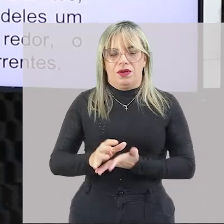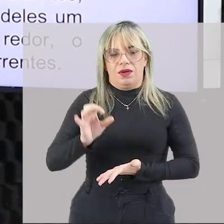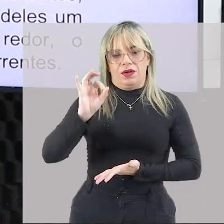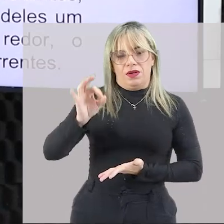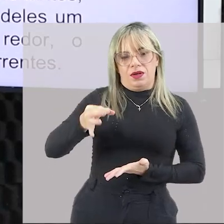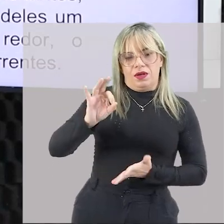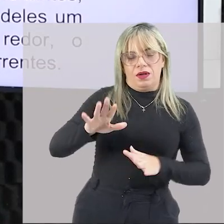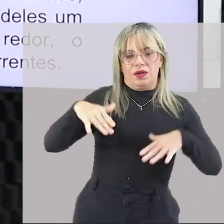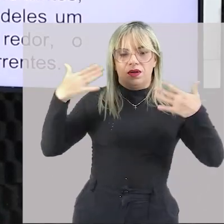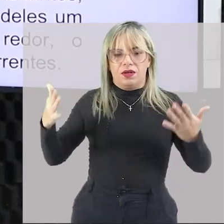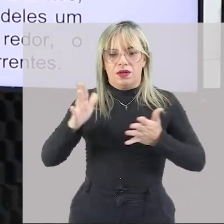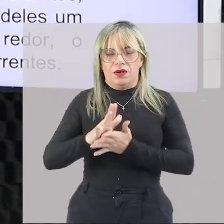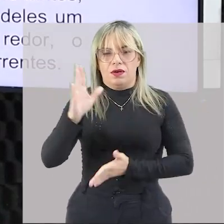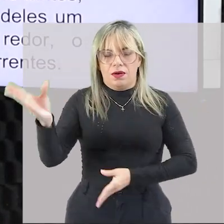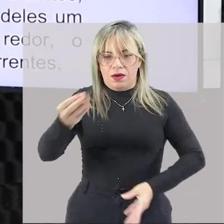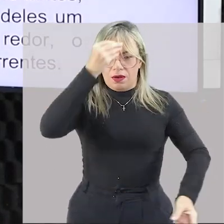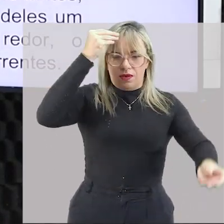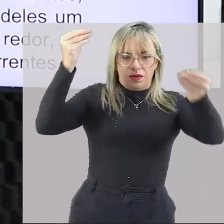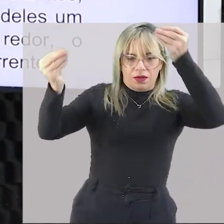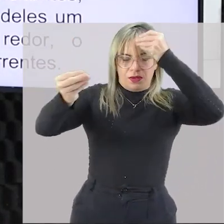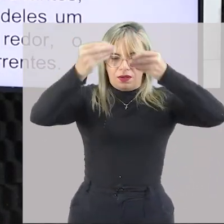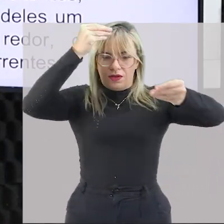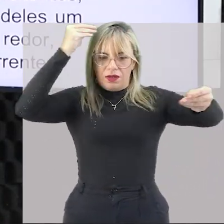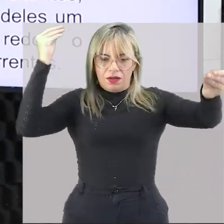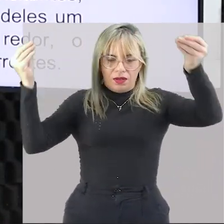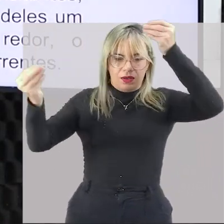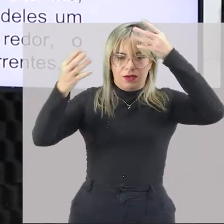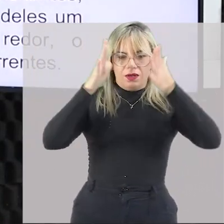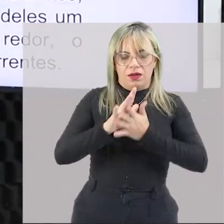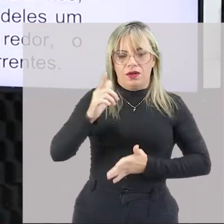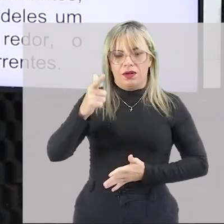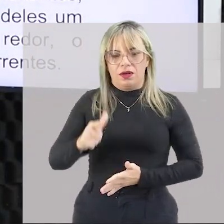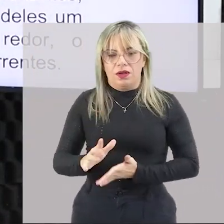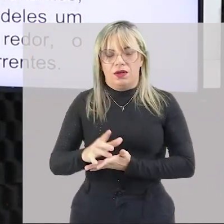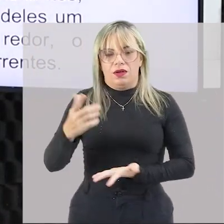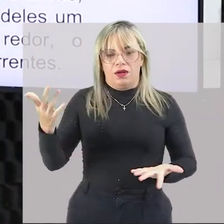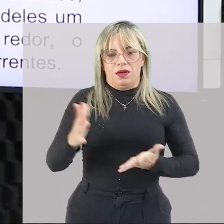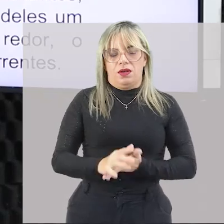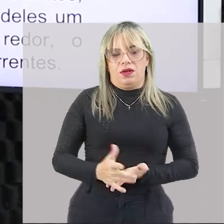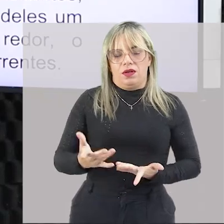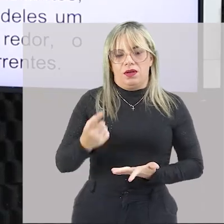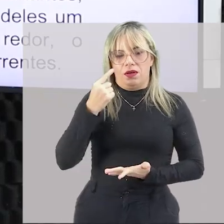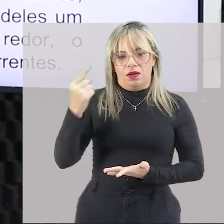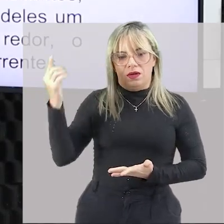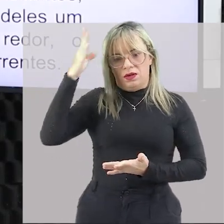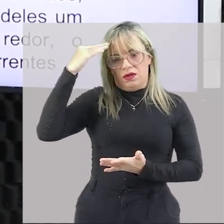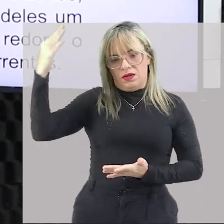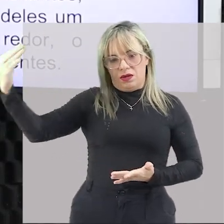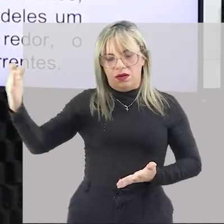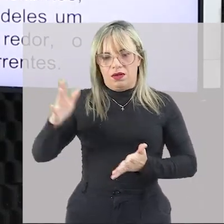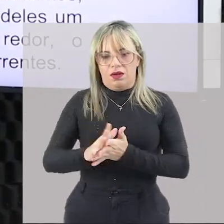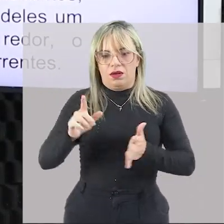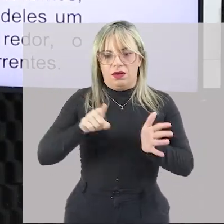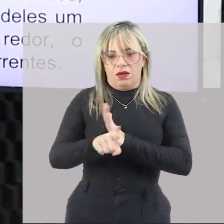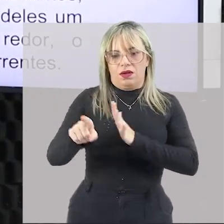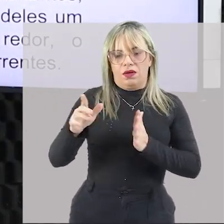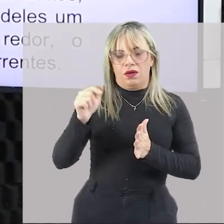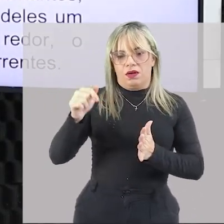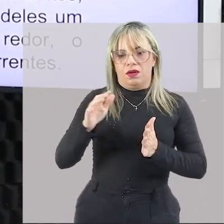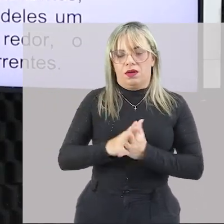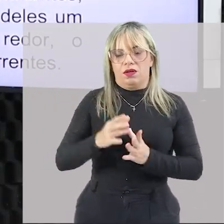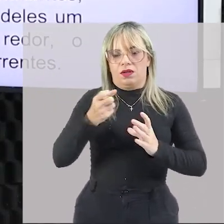para vocês internalizarem como se fosse um mantra, que ela é a figura mais importante dessa questão e desse estilo de